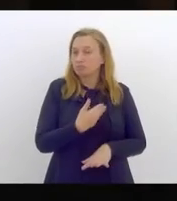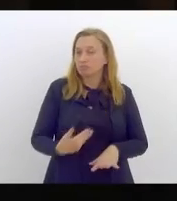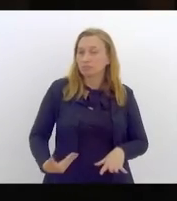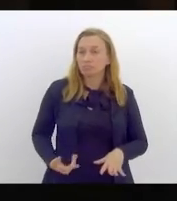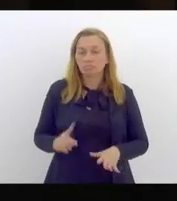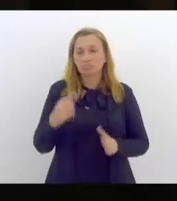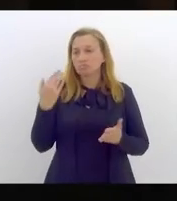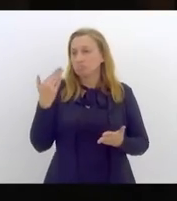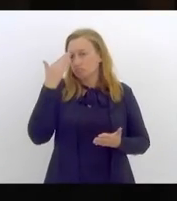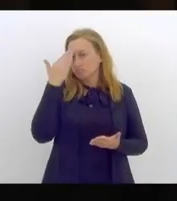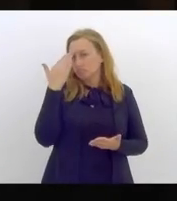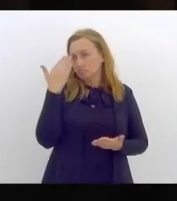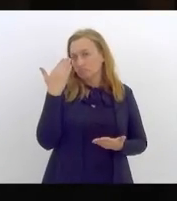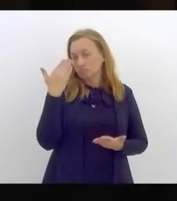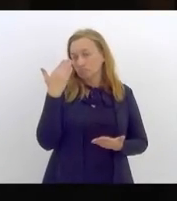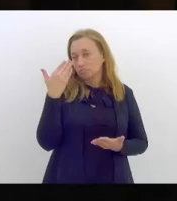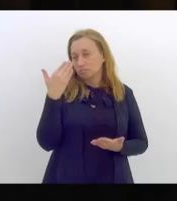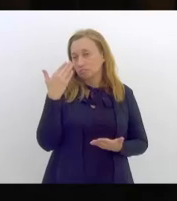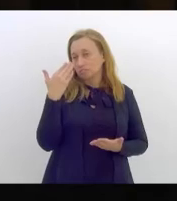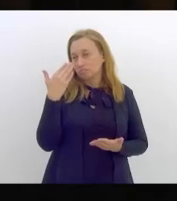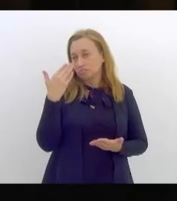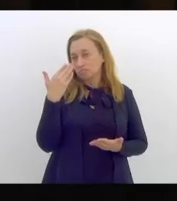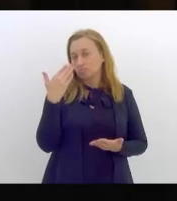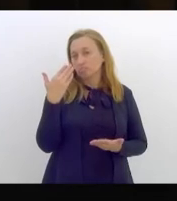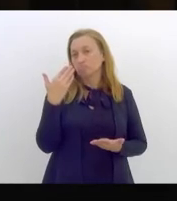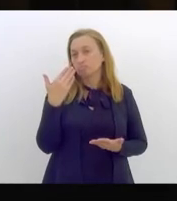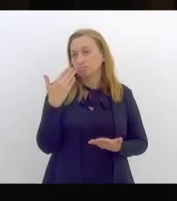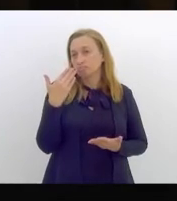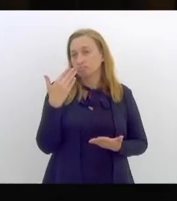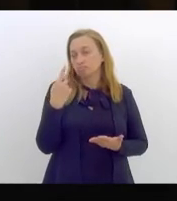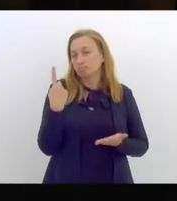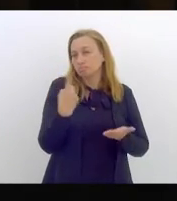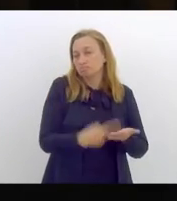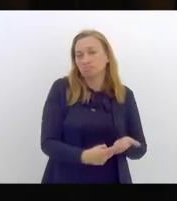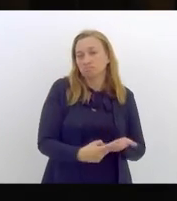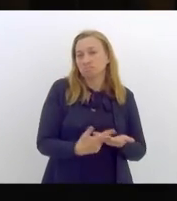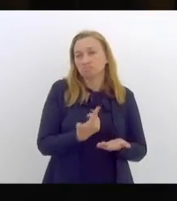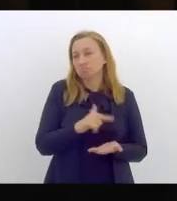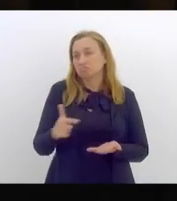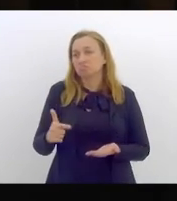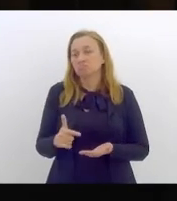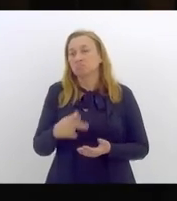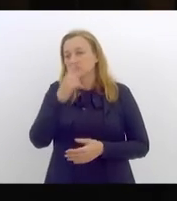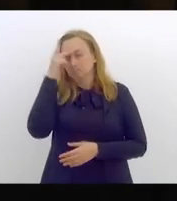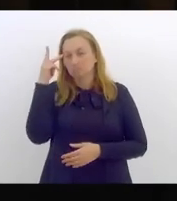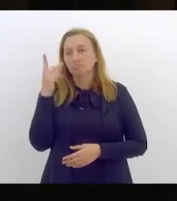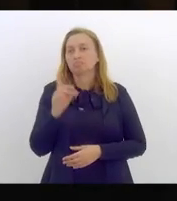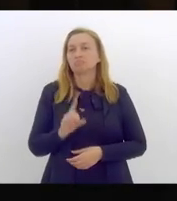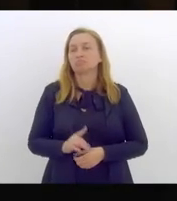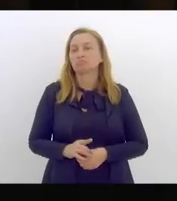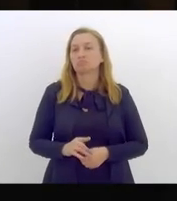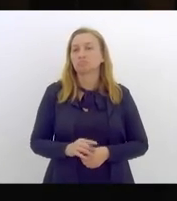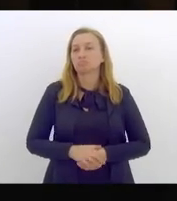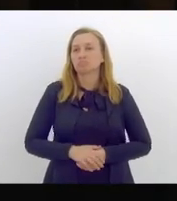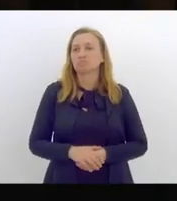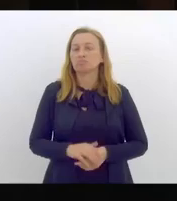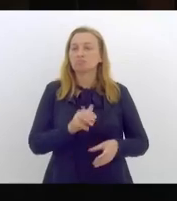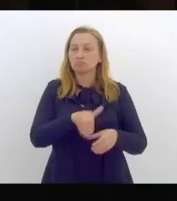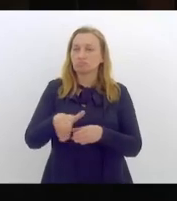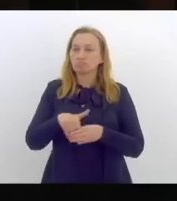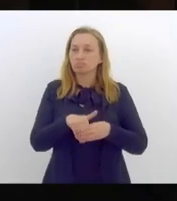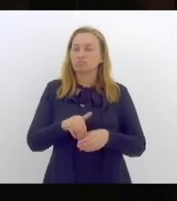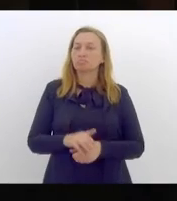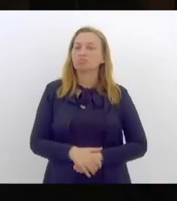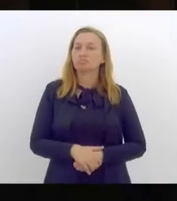se compromete economicamente com as pessoas, é um governo que se compromete a ter uma lógica